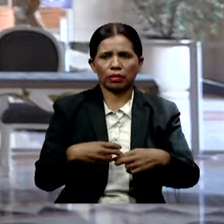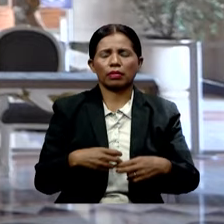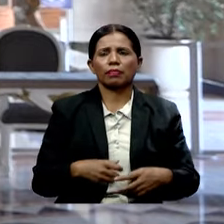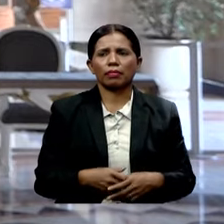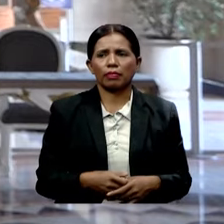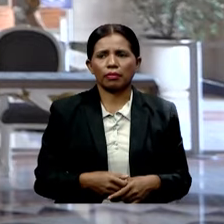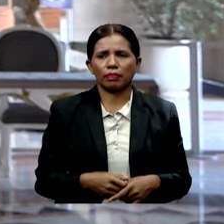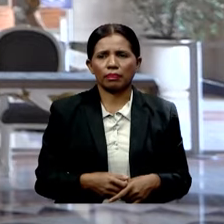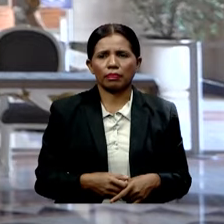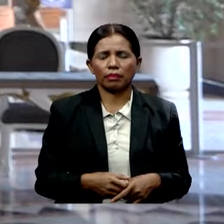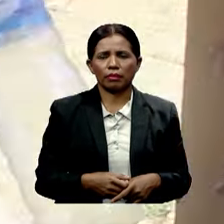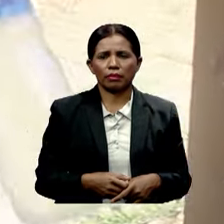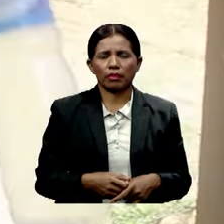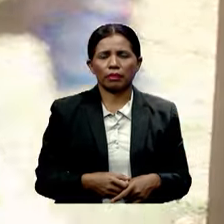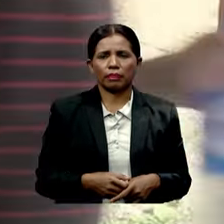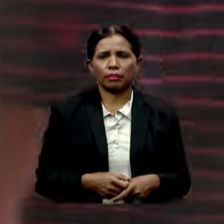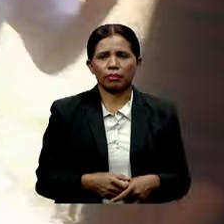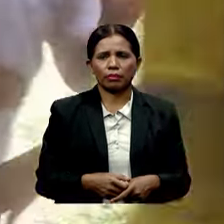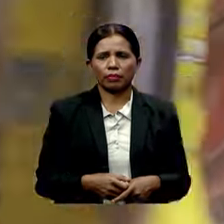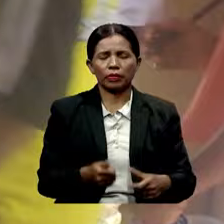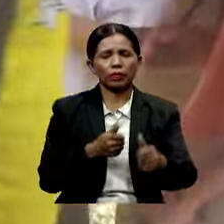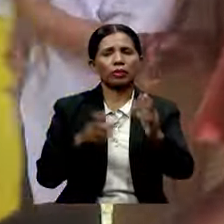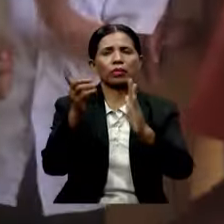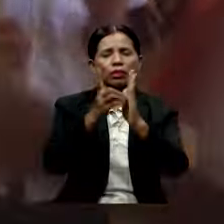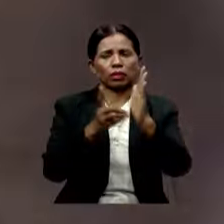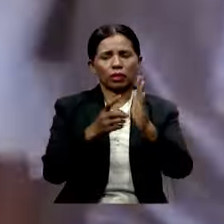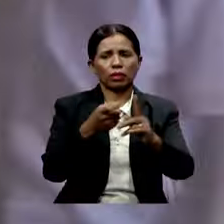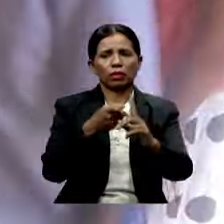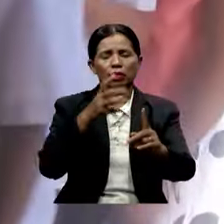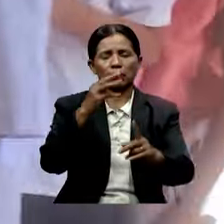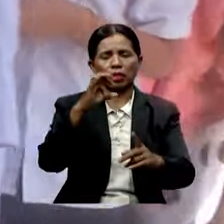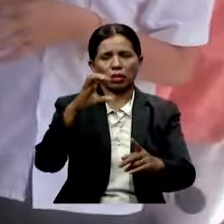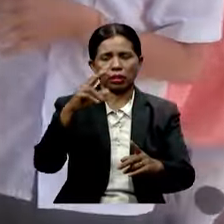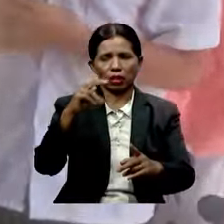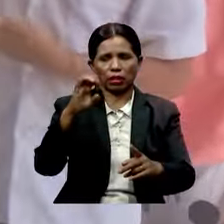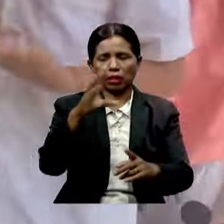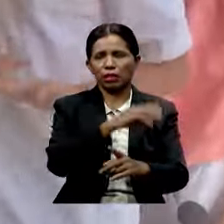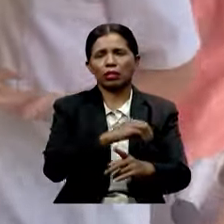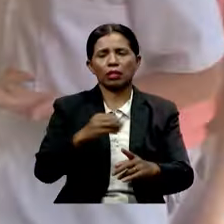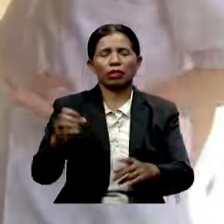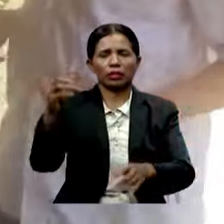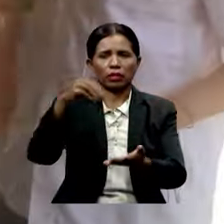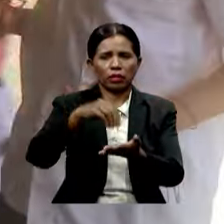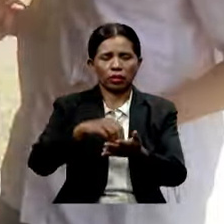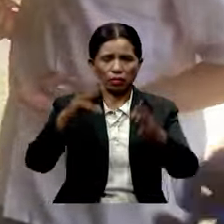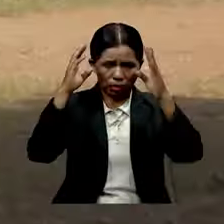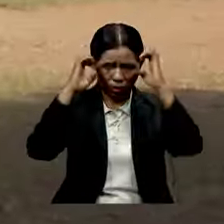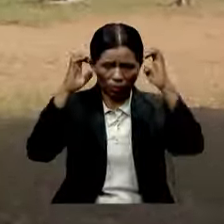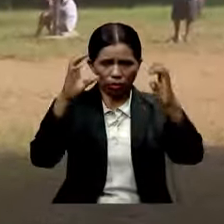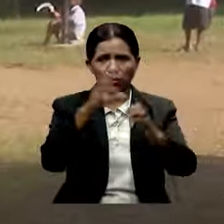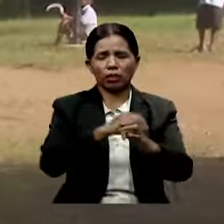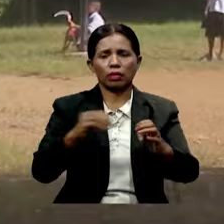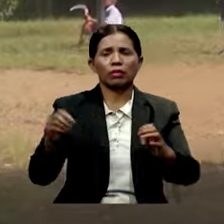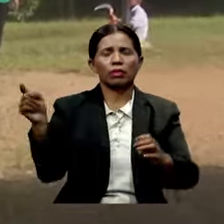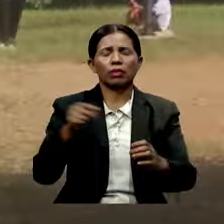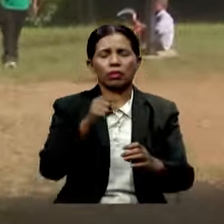atau beli hadiah edukasi ya Timor. Tuir dado susi Millennium Challenge Corporation hatudu, investimento ba setor edukasaun foi in